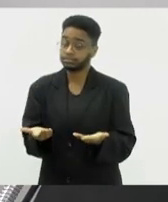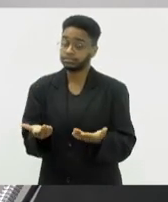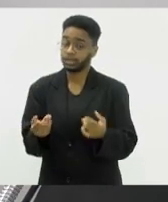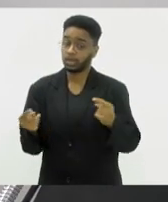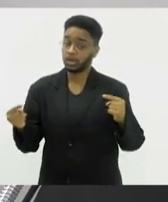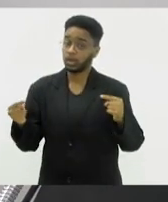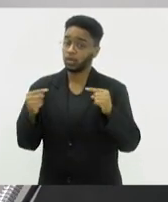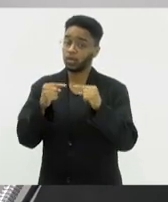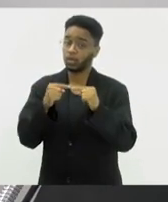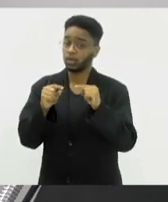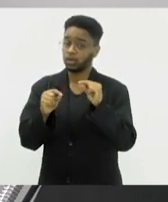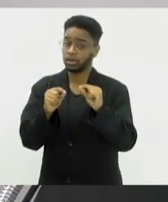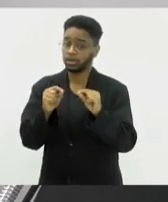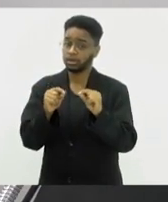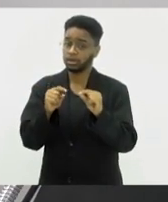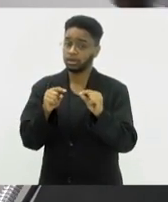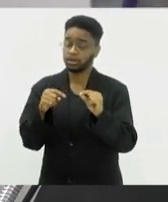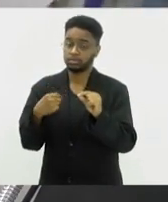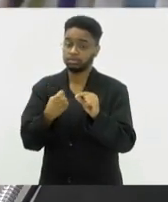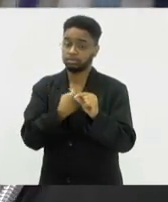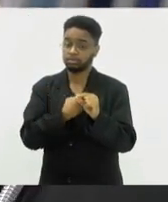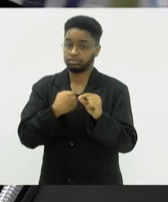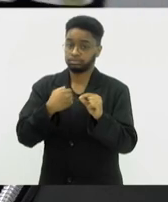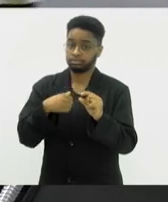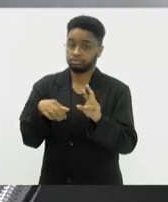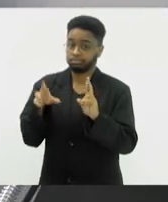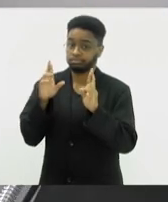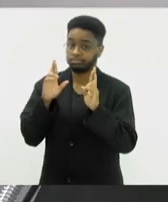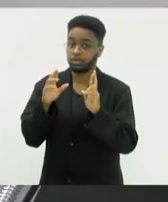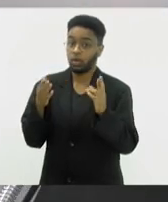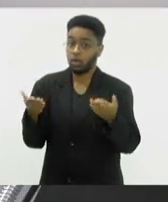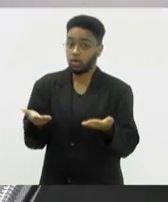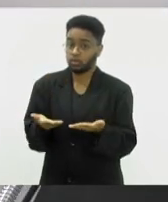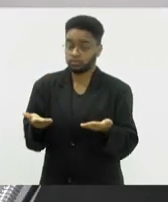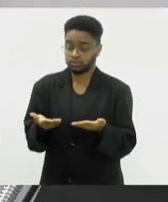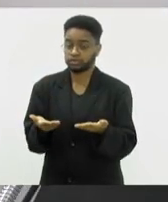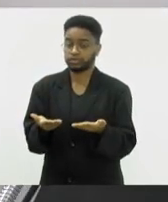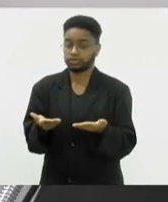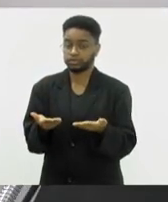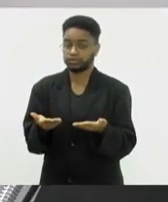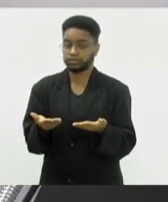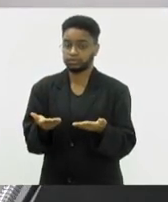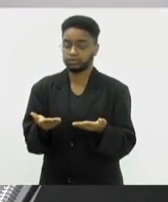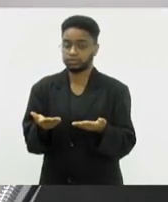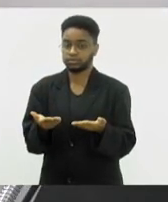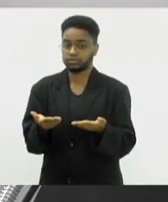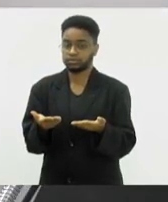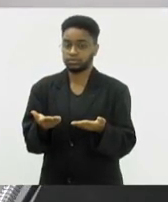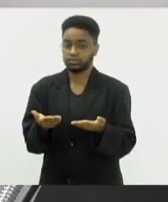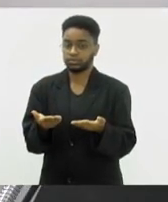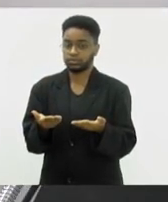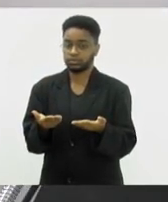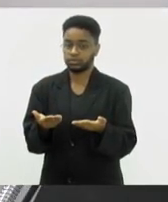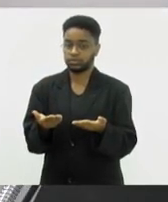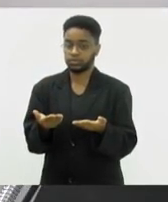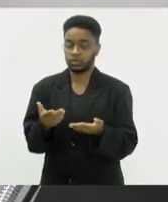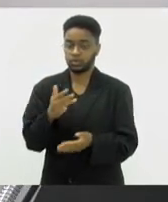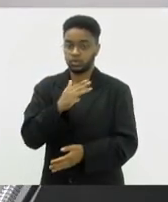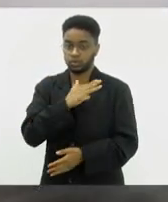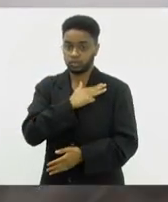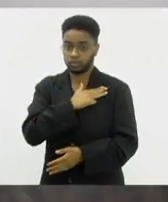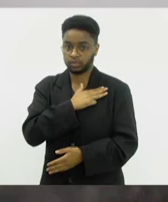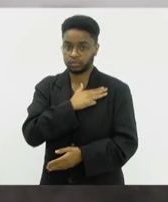coincidentemente, é esperado que, no dia de hoje, o governo Lula mande